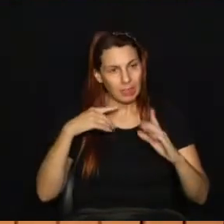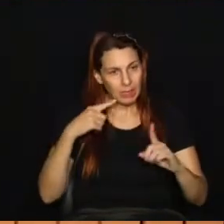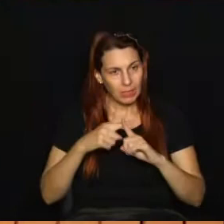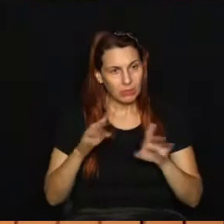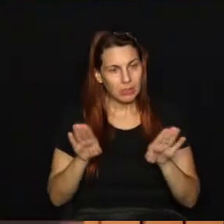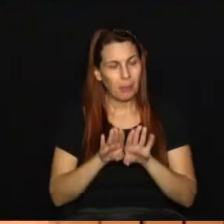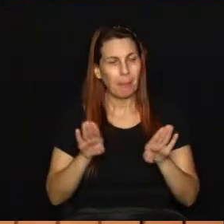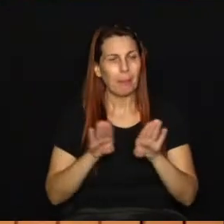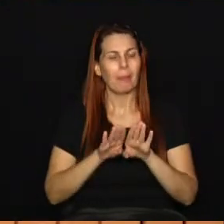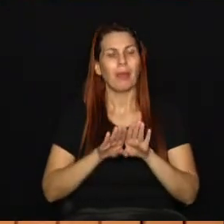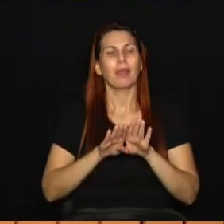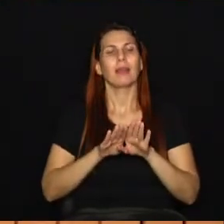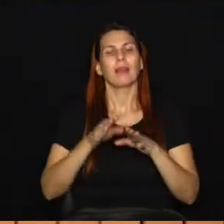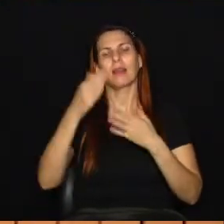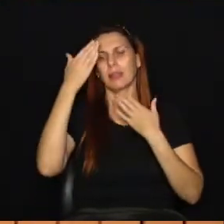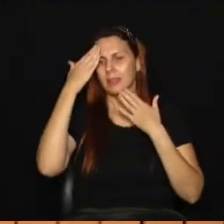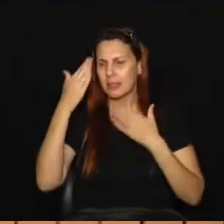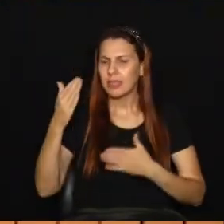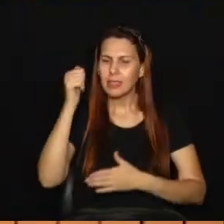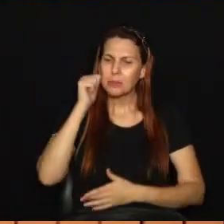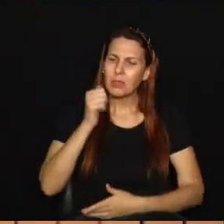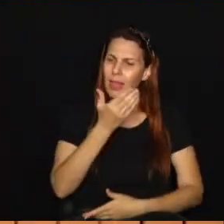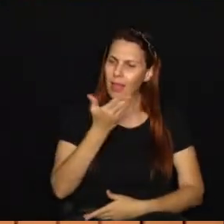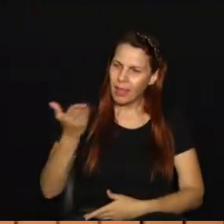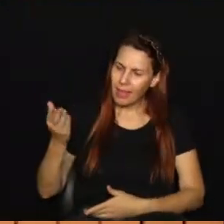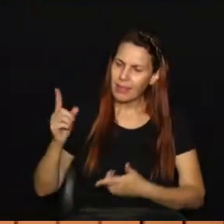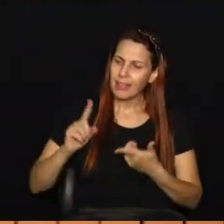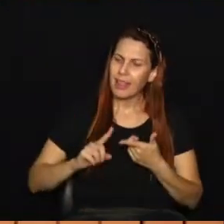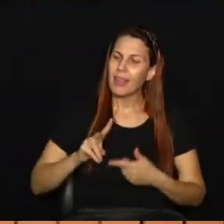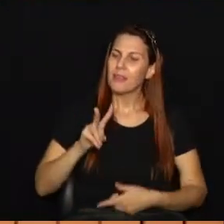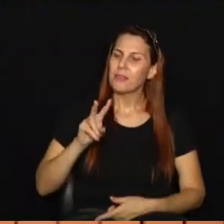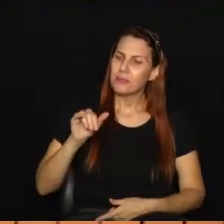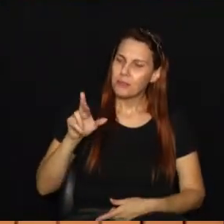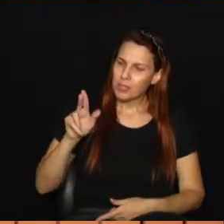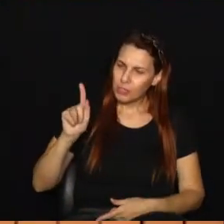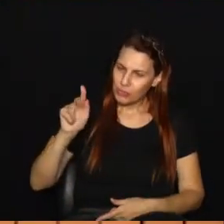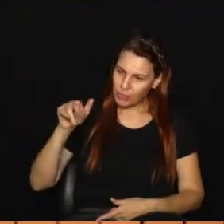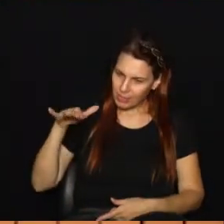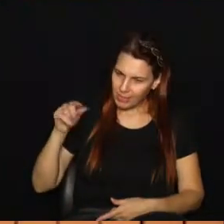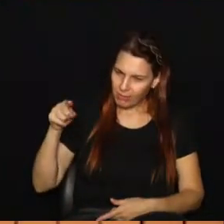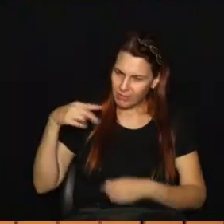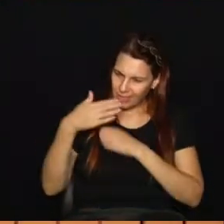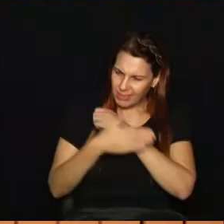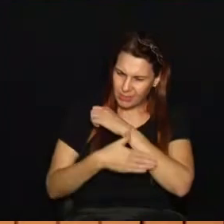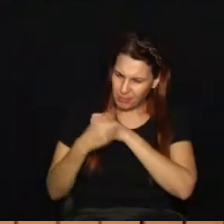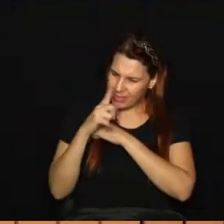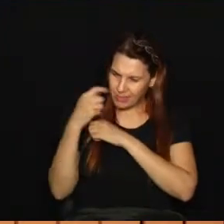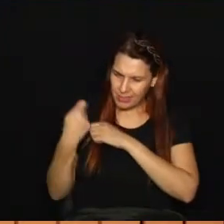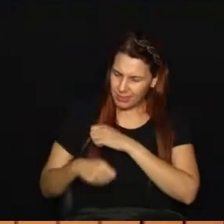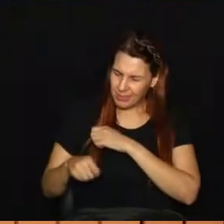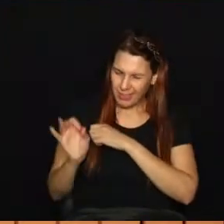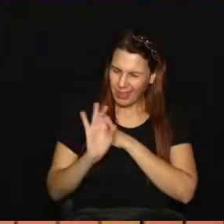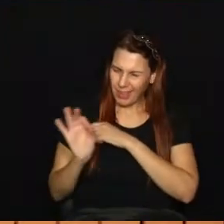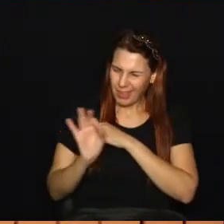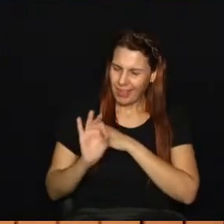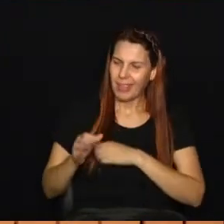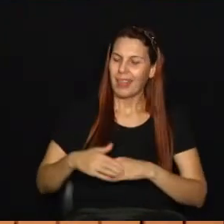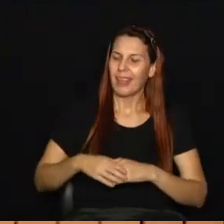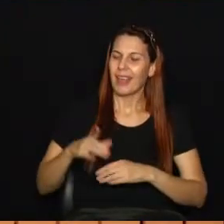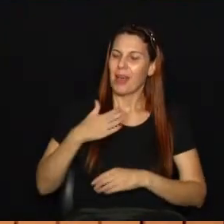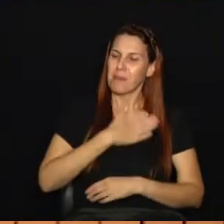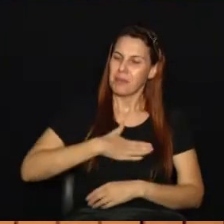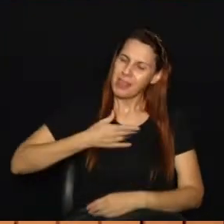paróquia, saudar todas as mulheres que aqui estiveram, a Virgínia também, para não ficar enciumada, viu, Virgínia? Que é uma amiga muito antiga,